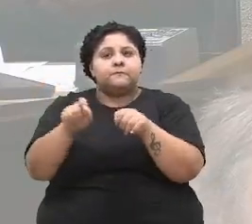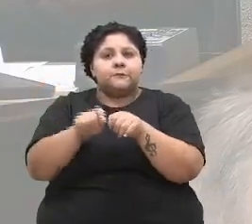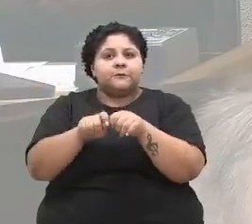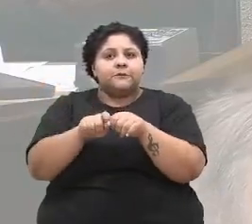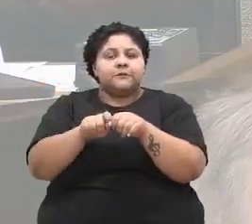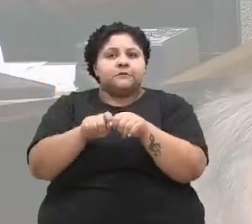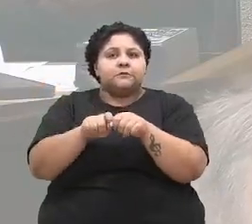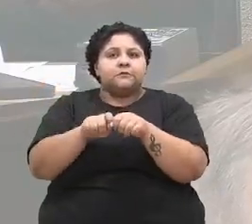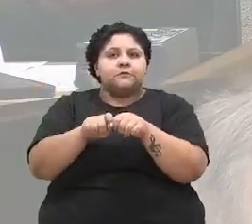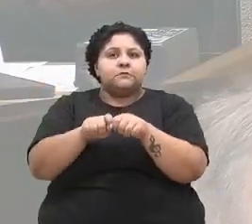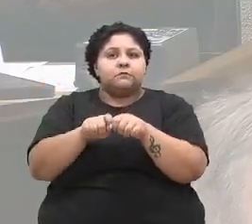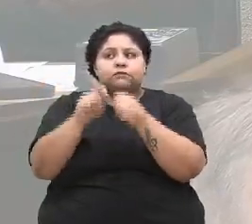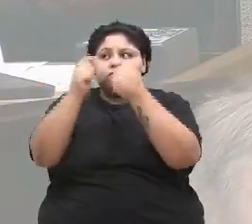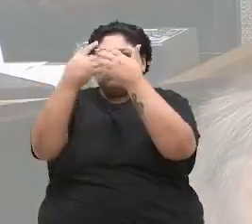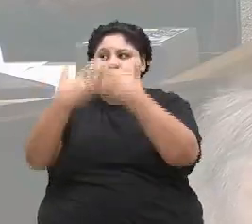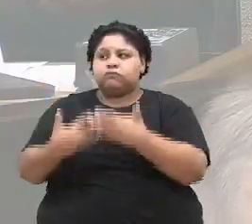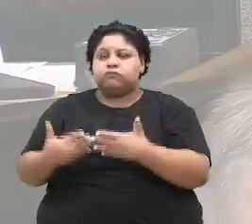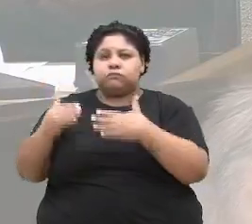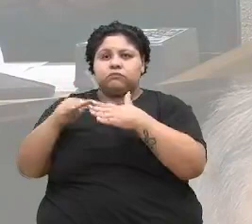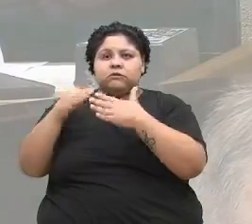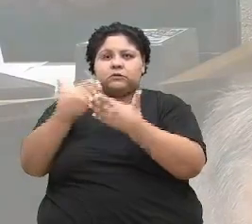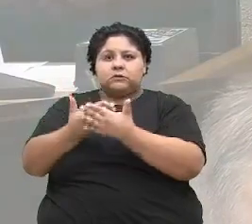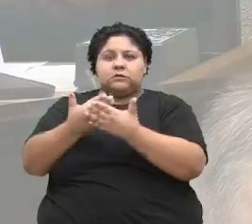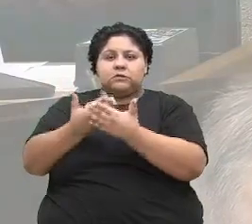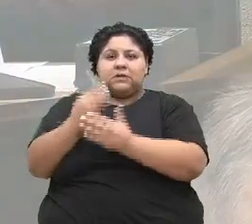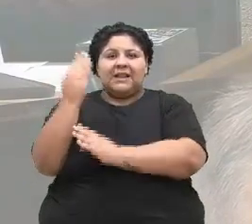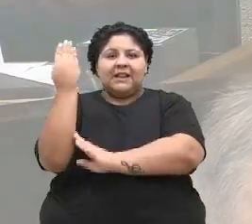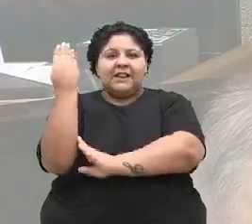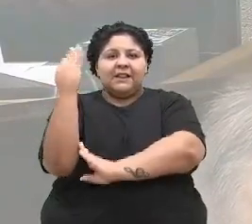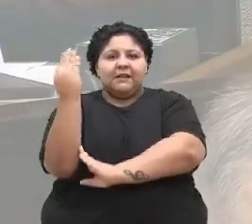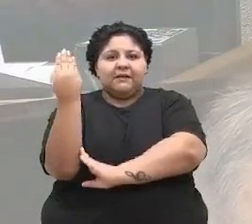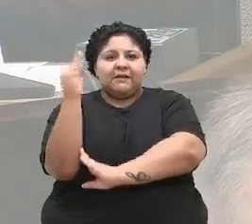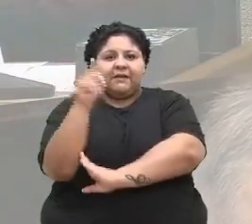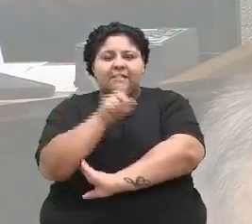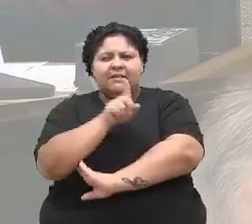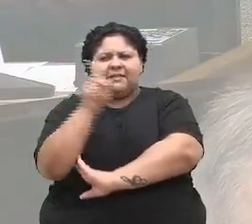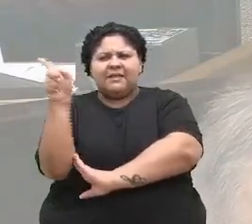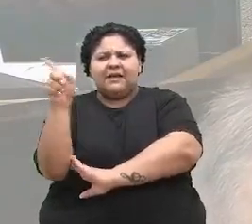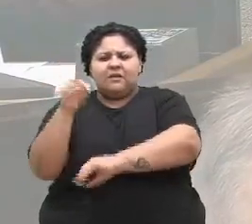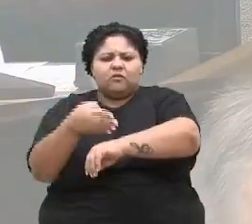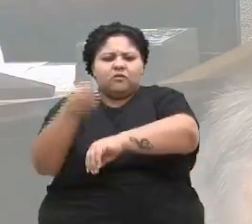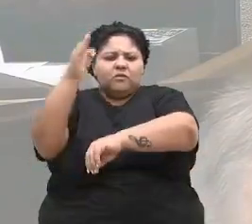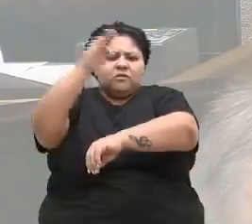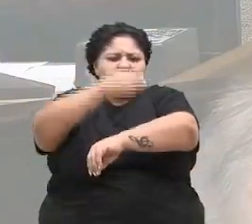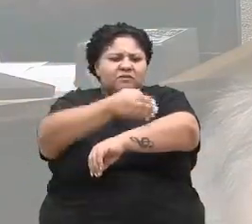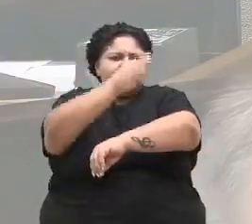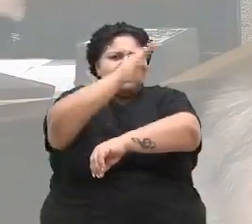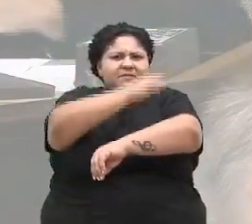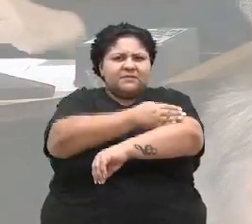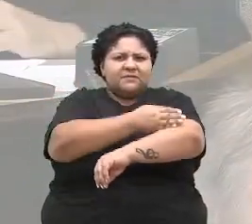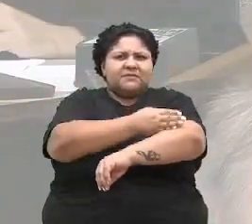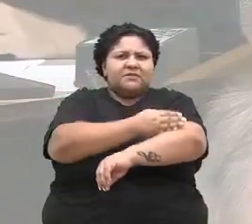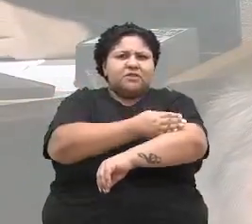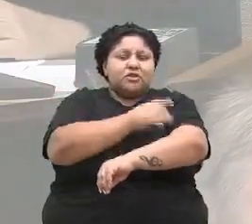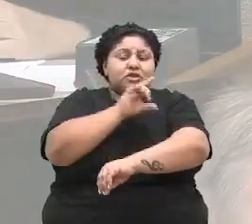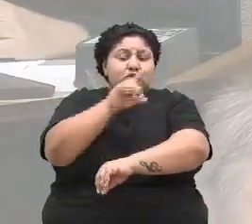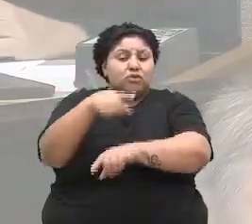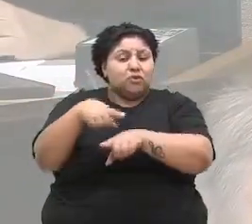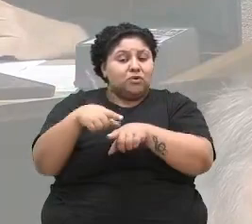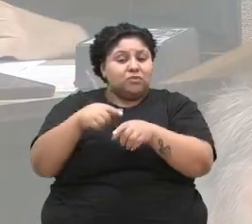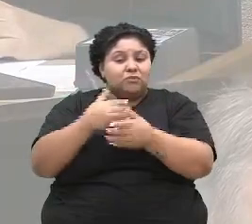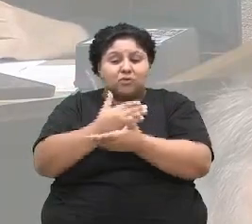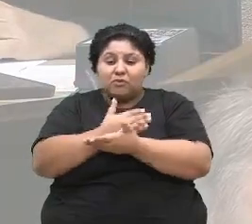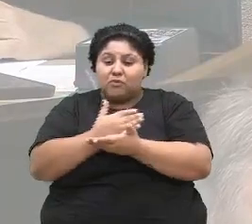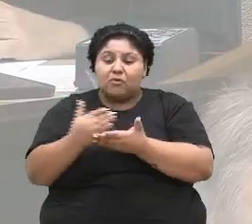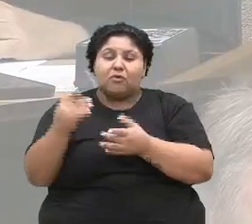contraponto que a escola Leonel Brizola, lá no Campos da Serra, também, infelizmente, só não saiu por conta